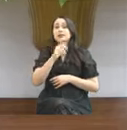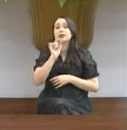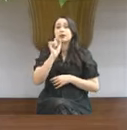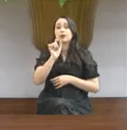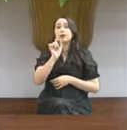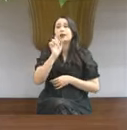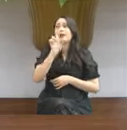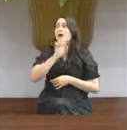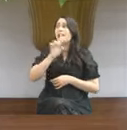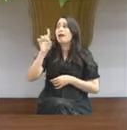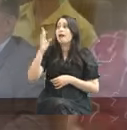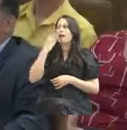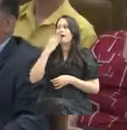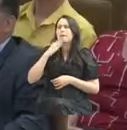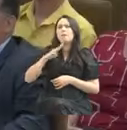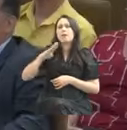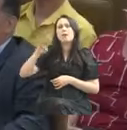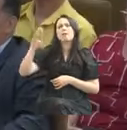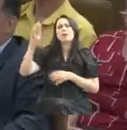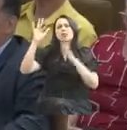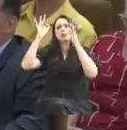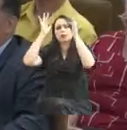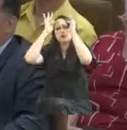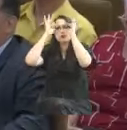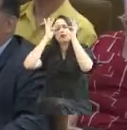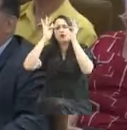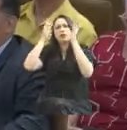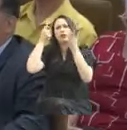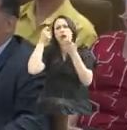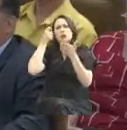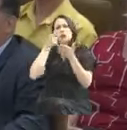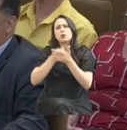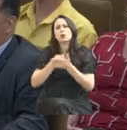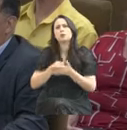te prometeu é fiel.